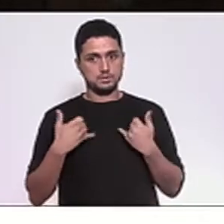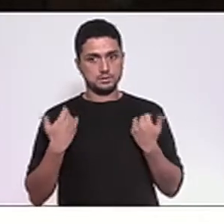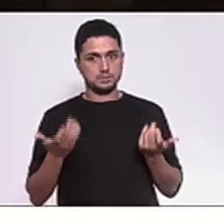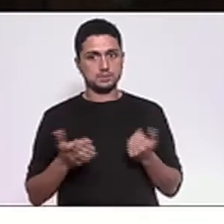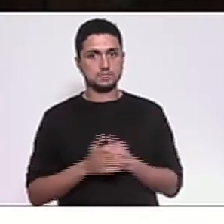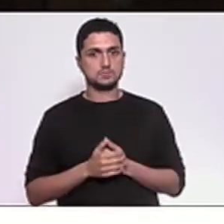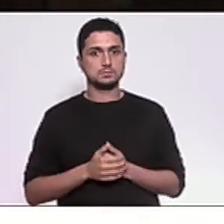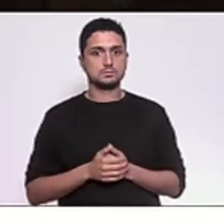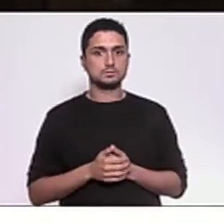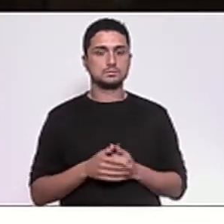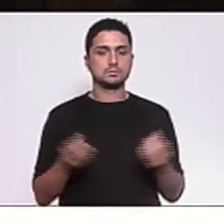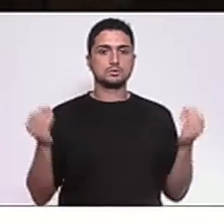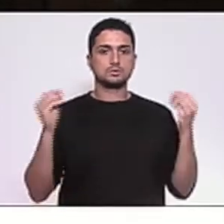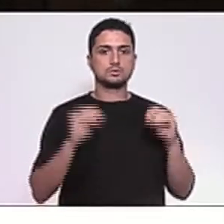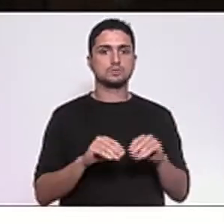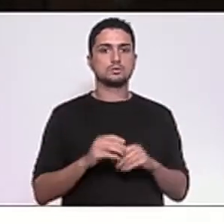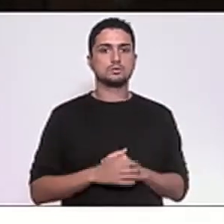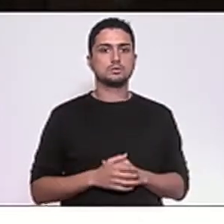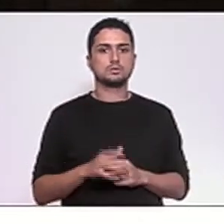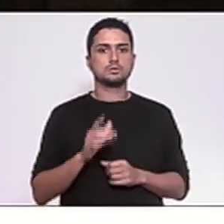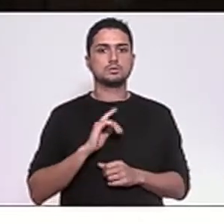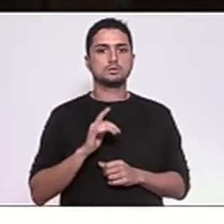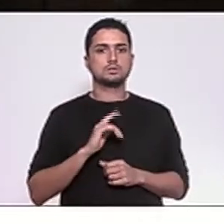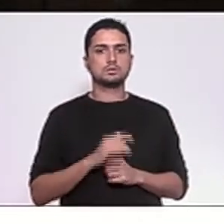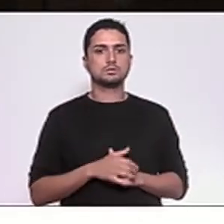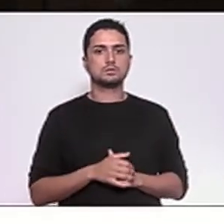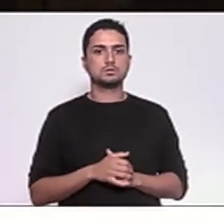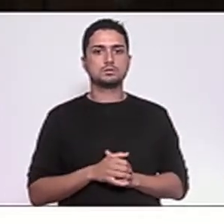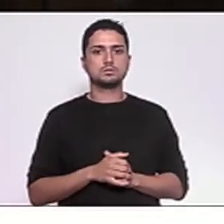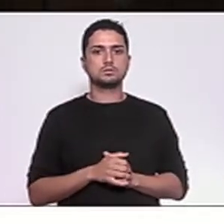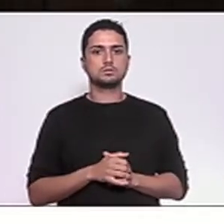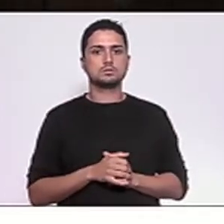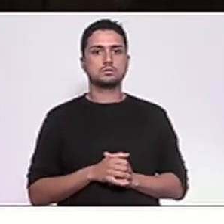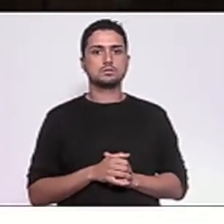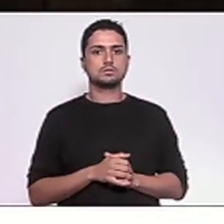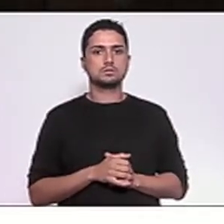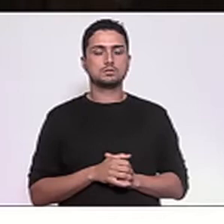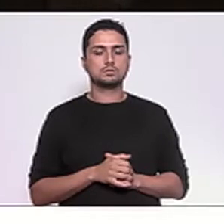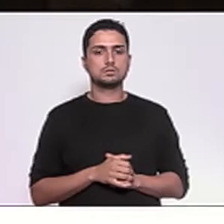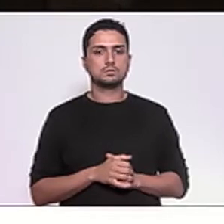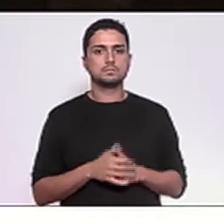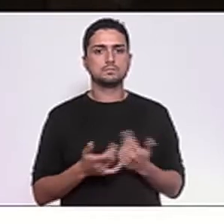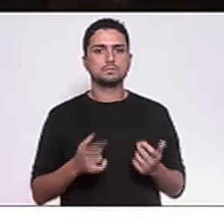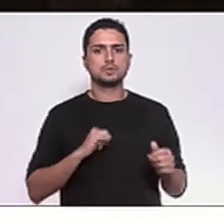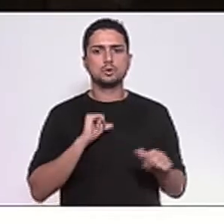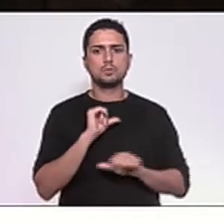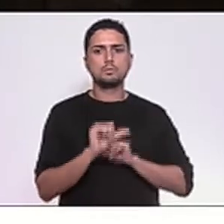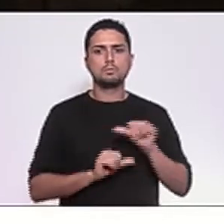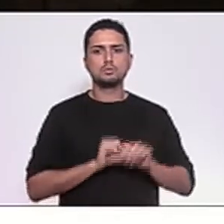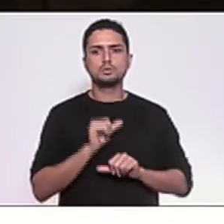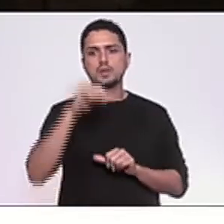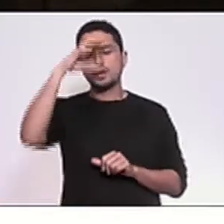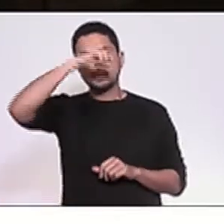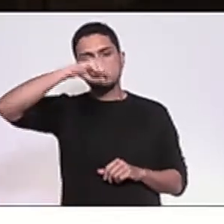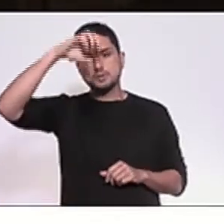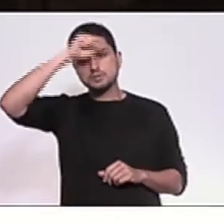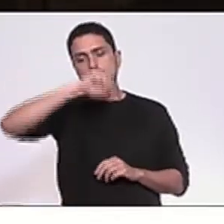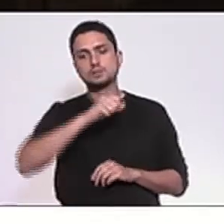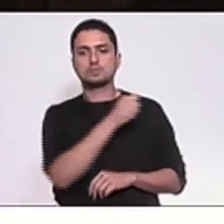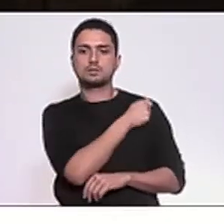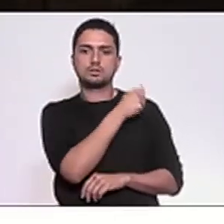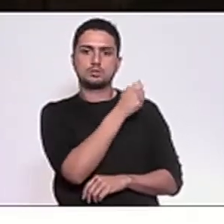O cotidiano do aluno é profundamente alterado e o aprendizado é